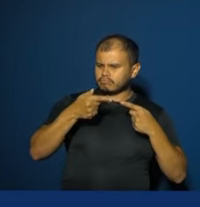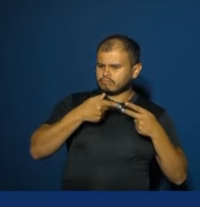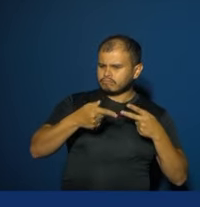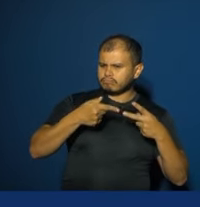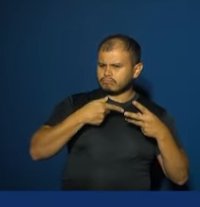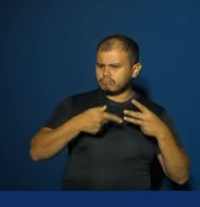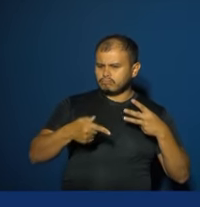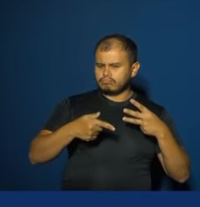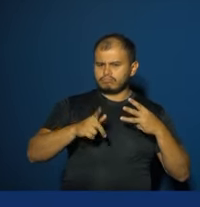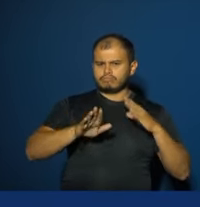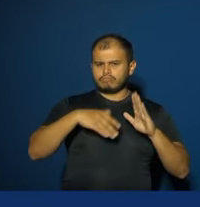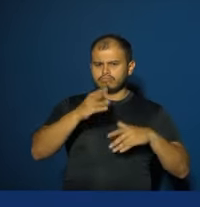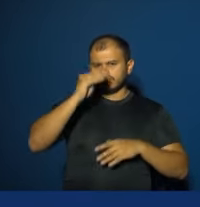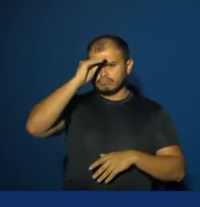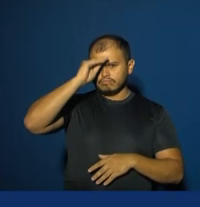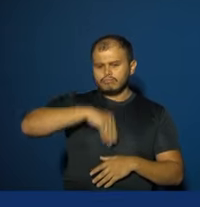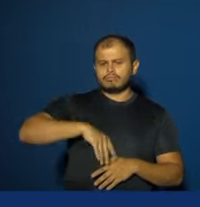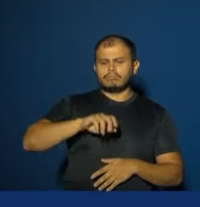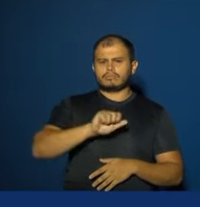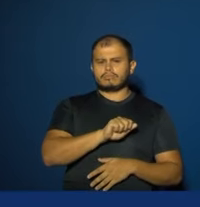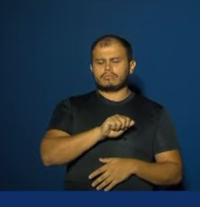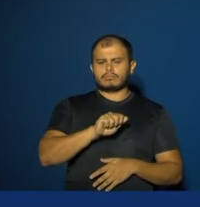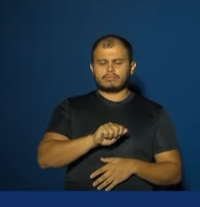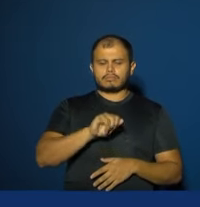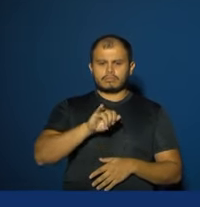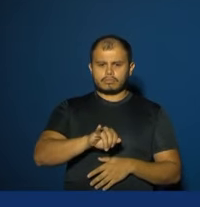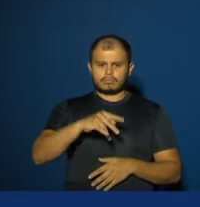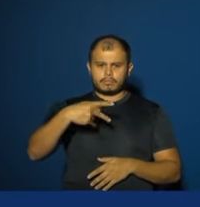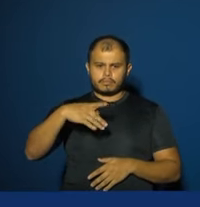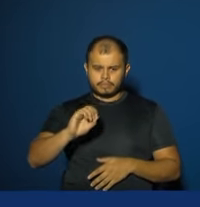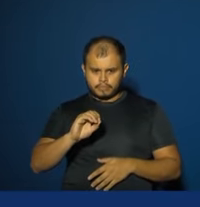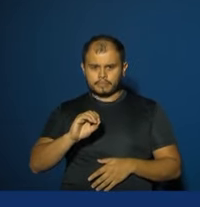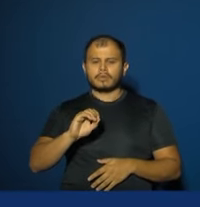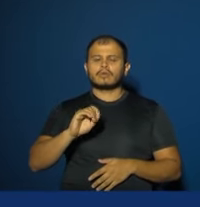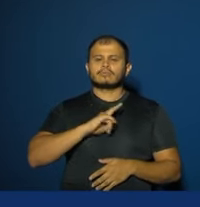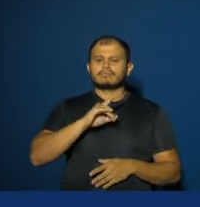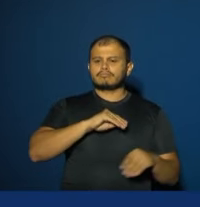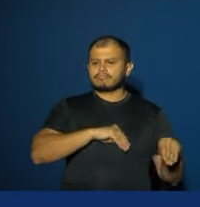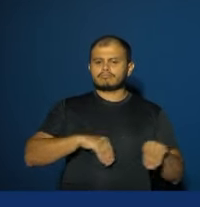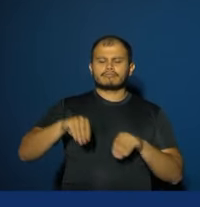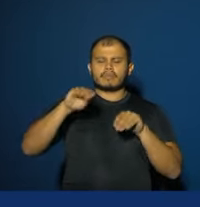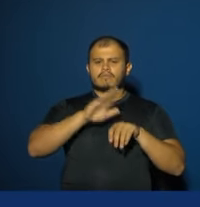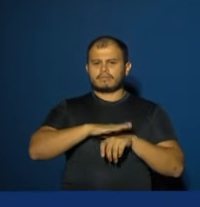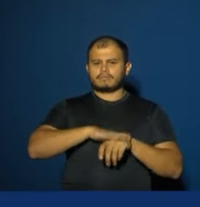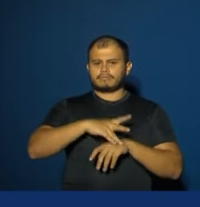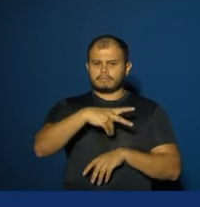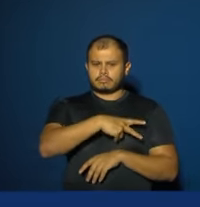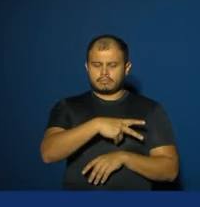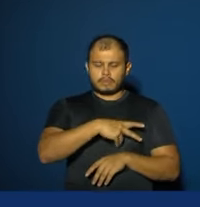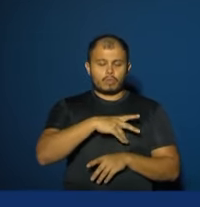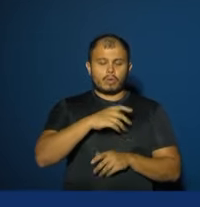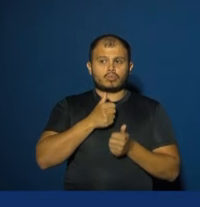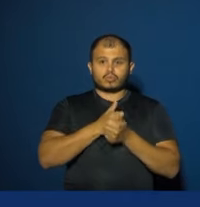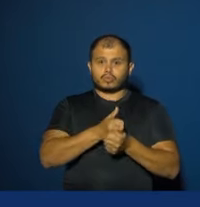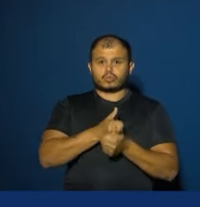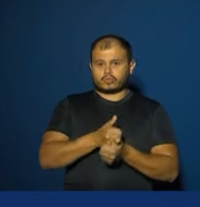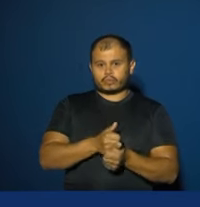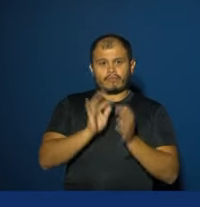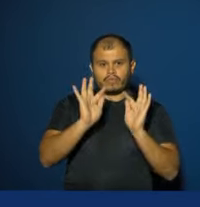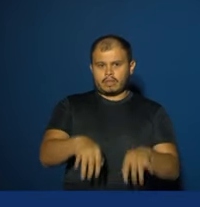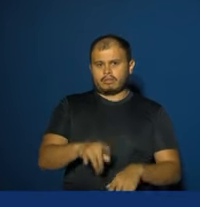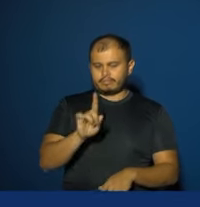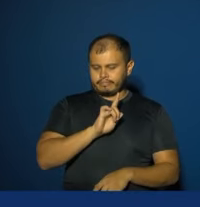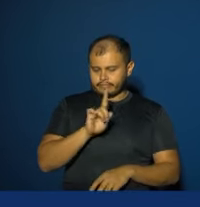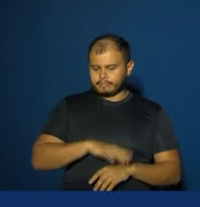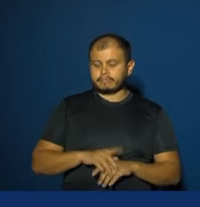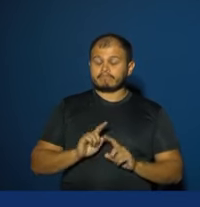trajetória quando desistiram de fazer o IPO e Resolveram ir para uma transação privada então eu não acompanhei até o final eh mas eu queria ouvir de